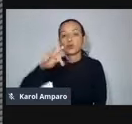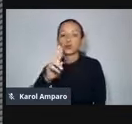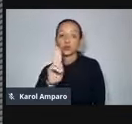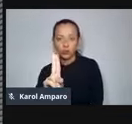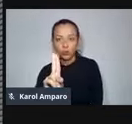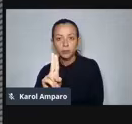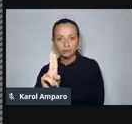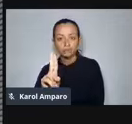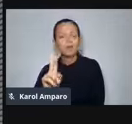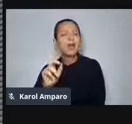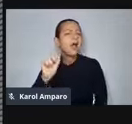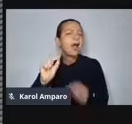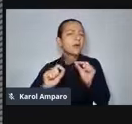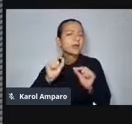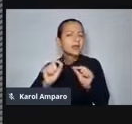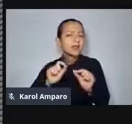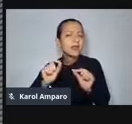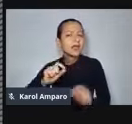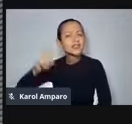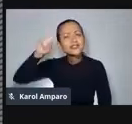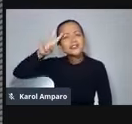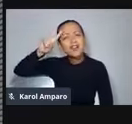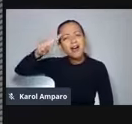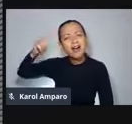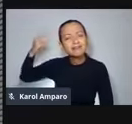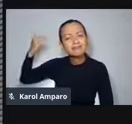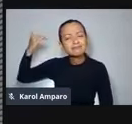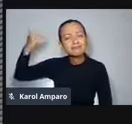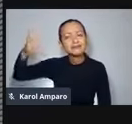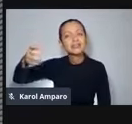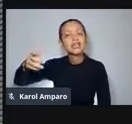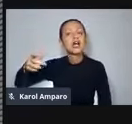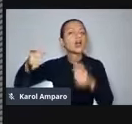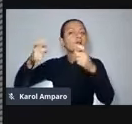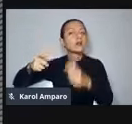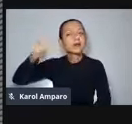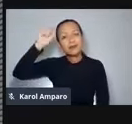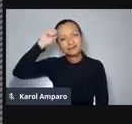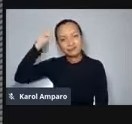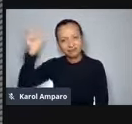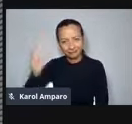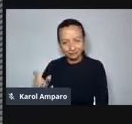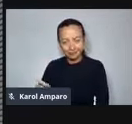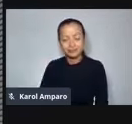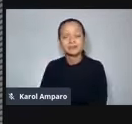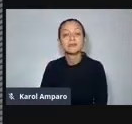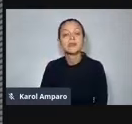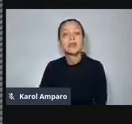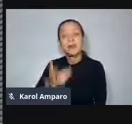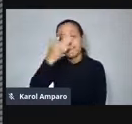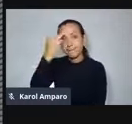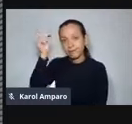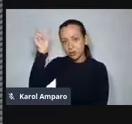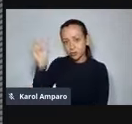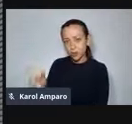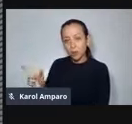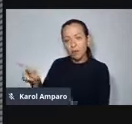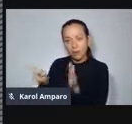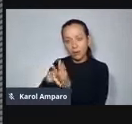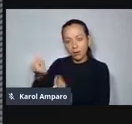Uma lenda africana, né, de cooperação. Uma época, um antropólogo foi visitar um povoado